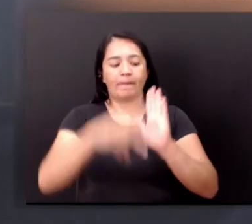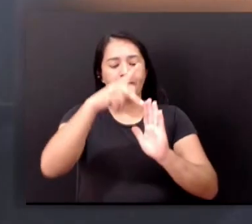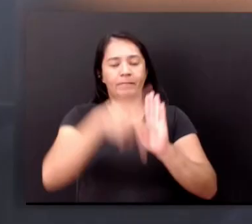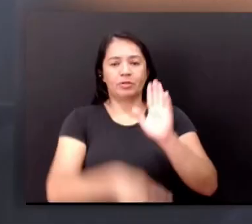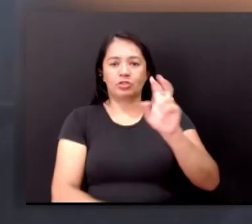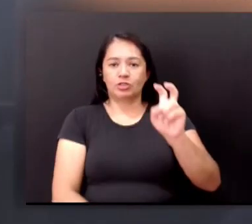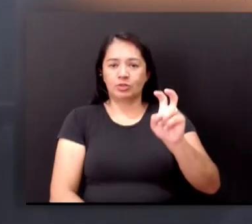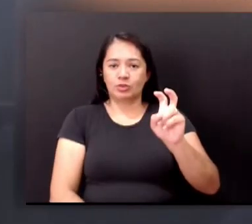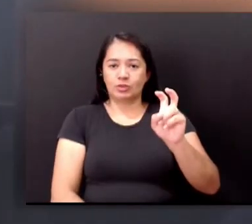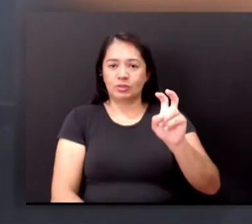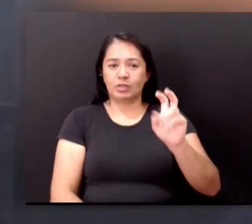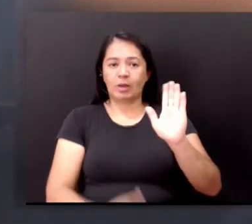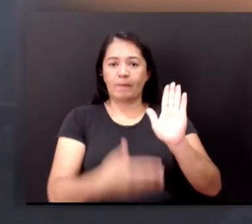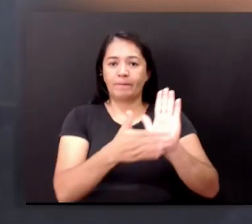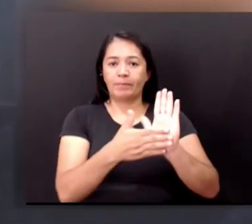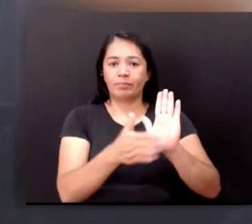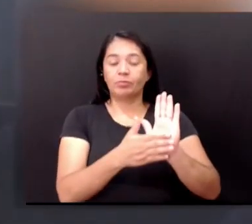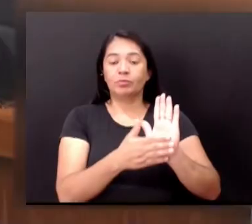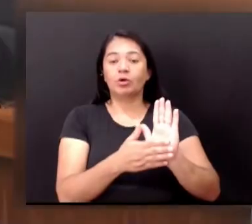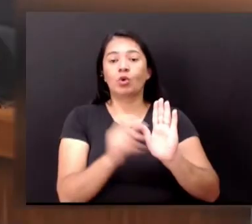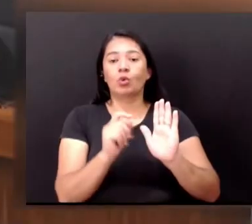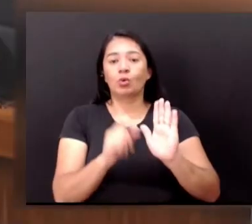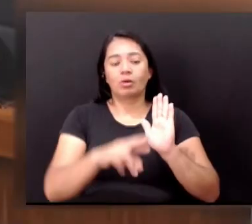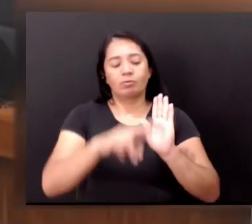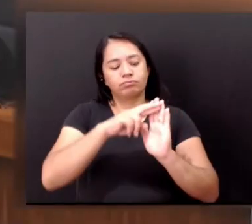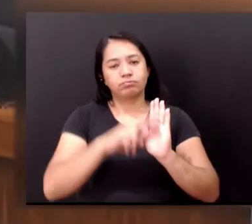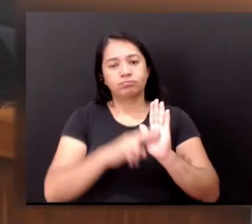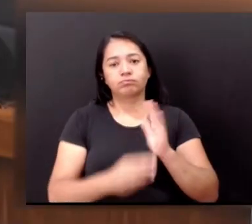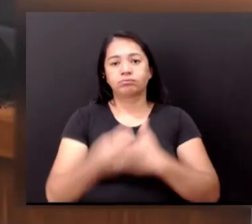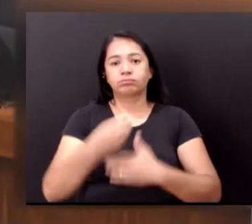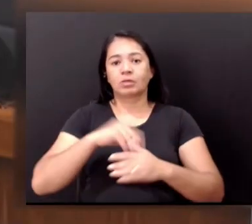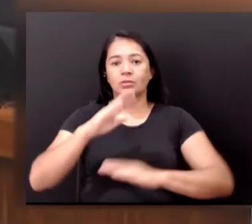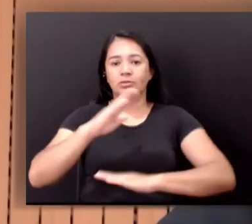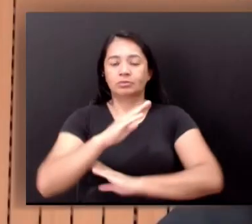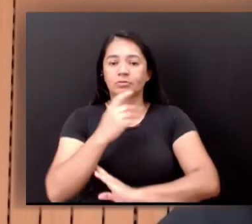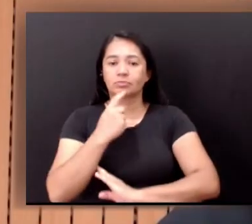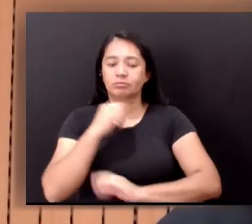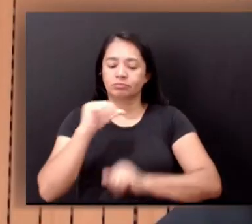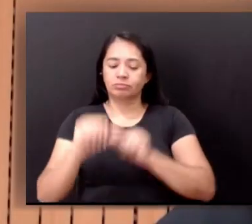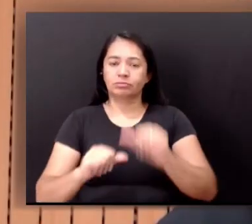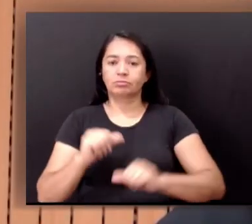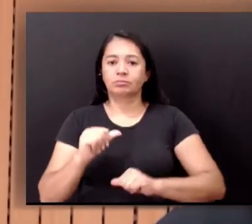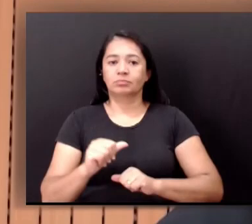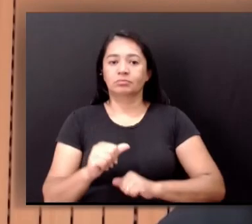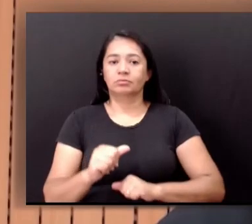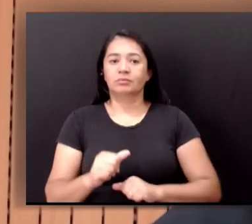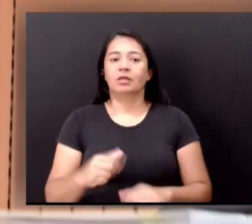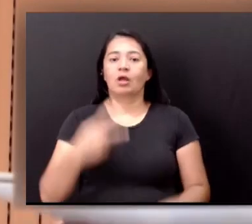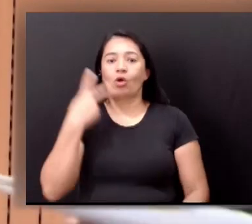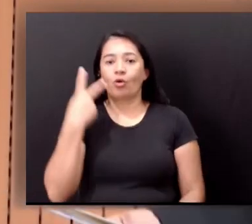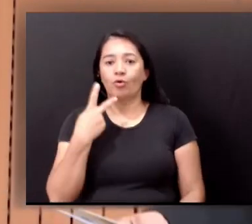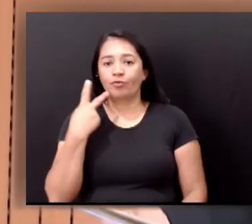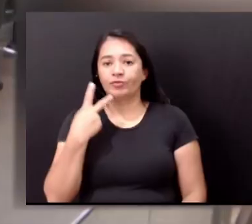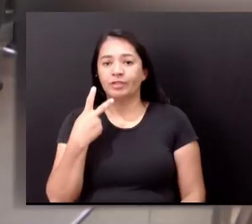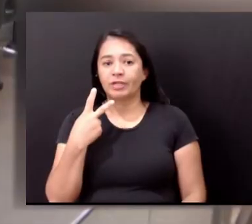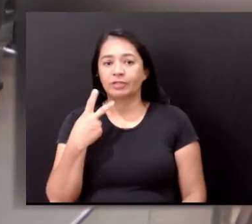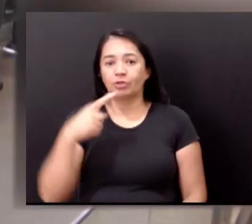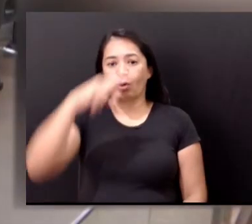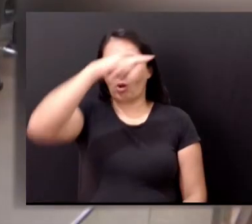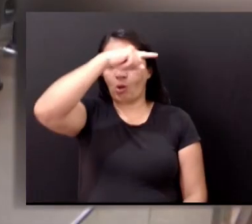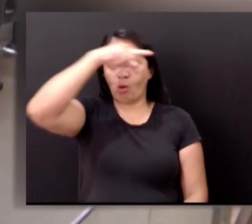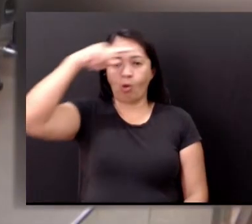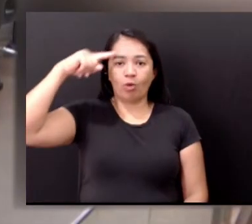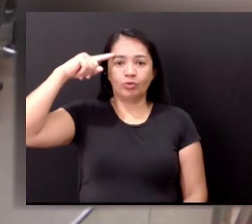propõem alterações no regimento interno da Casa Legislativa. Além do vereador Otto Alejandro, presidente da comissão,